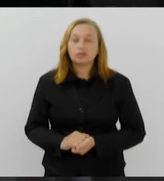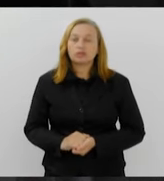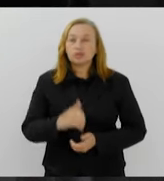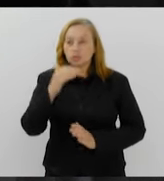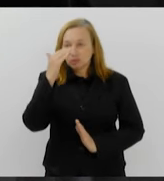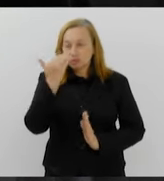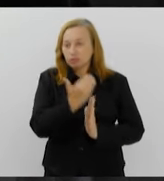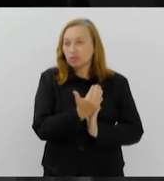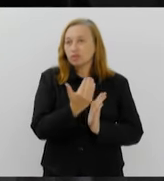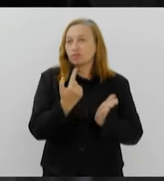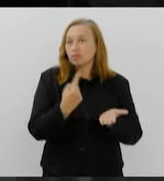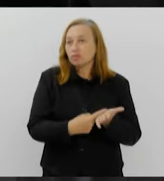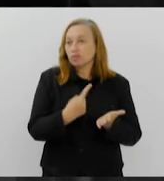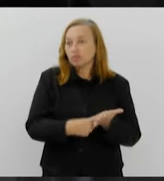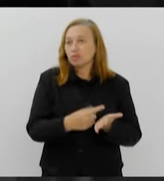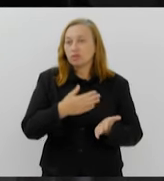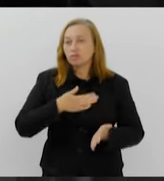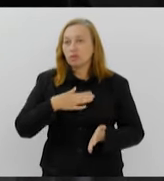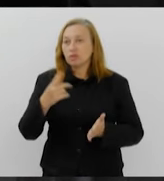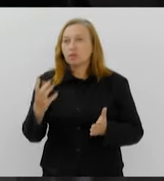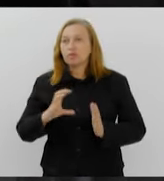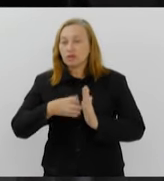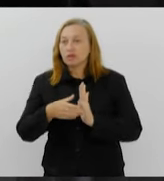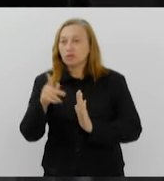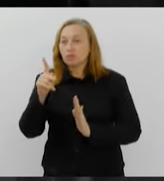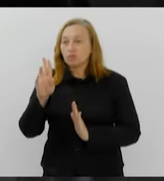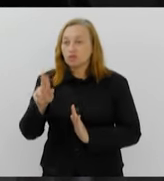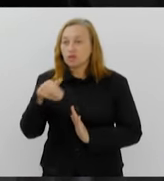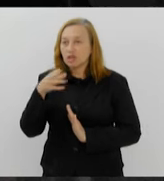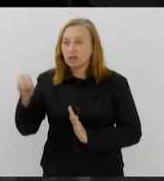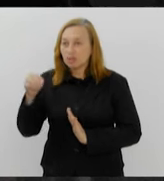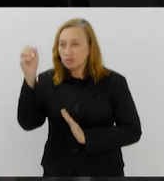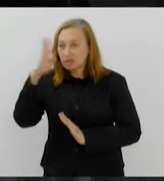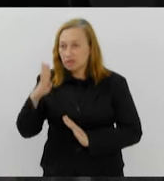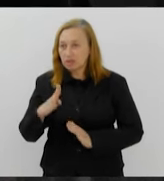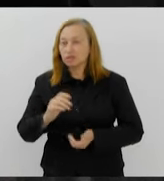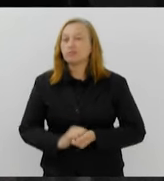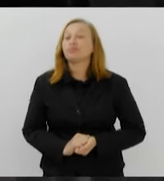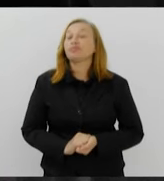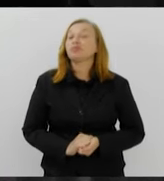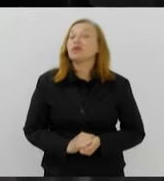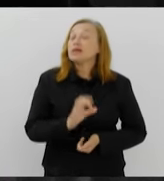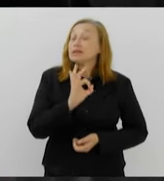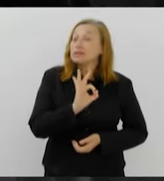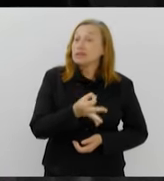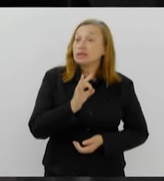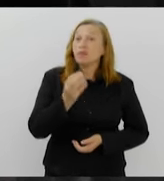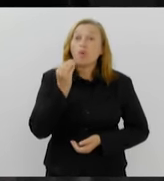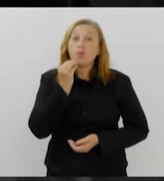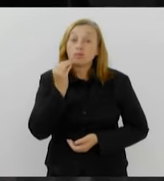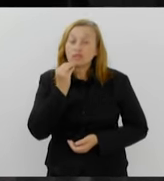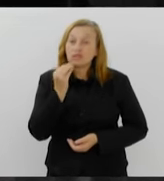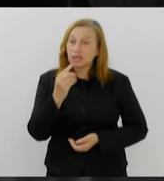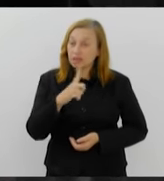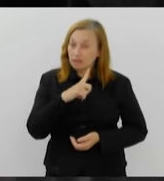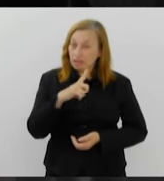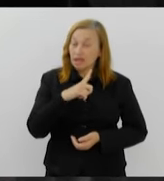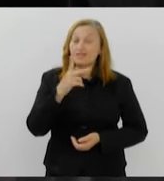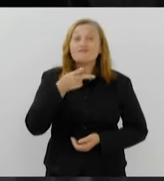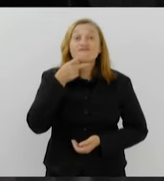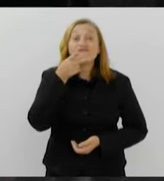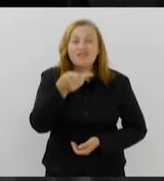compromissos do meu partido União Brasil junto à Nacional partidária foi justamente ter a oportunidade de